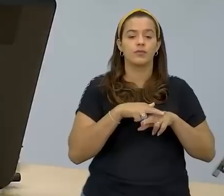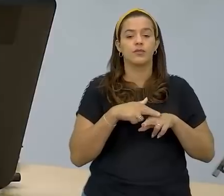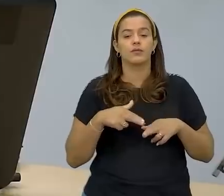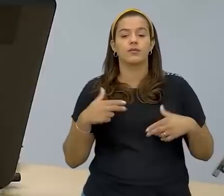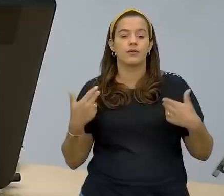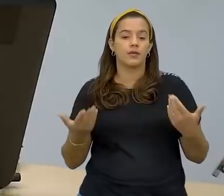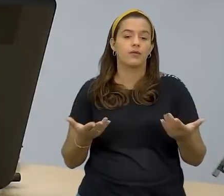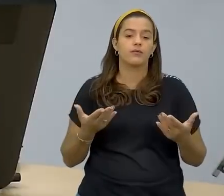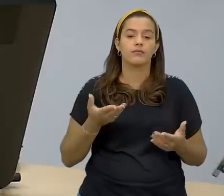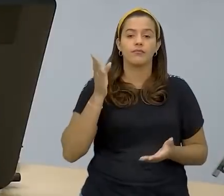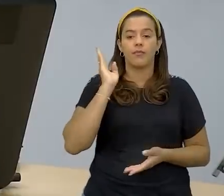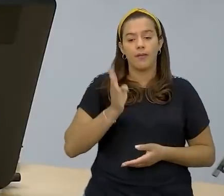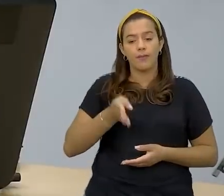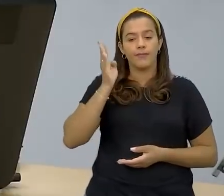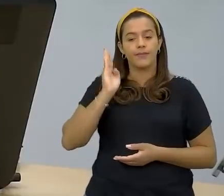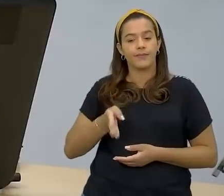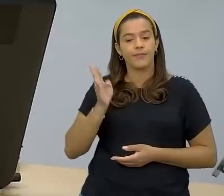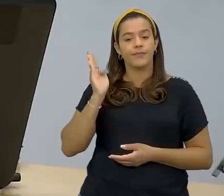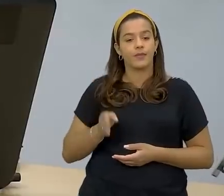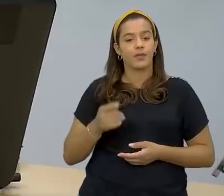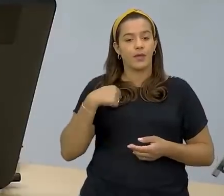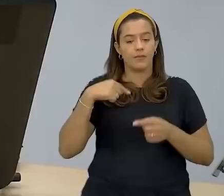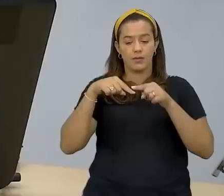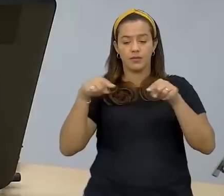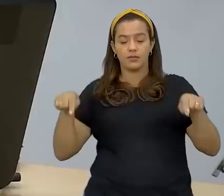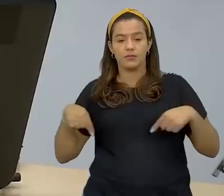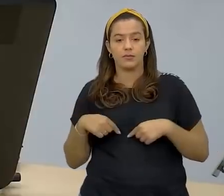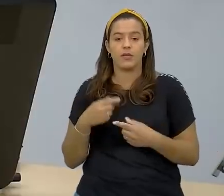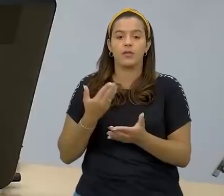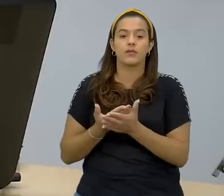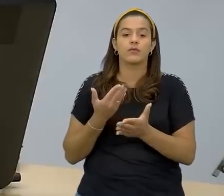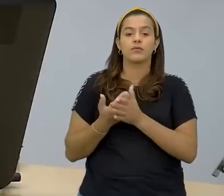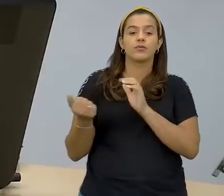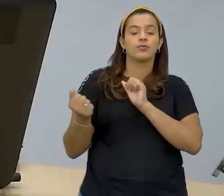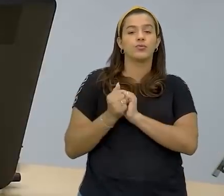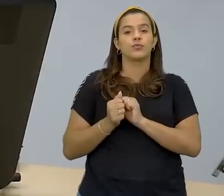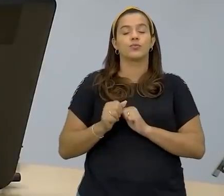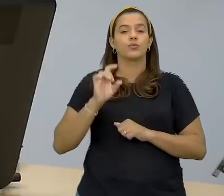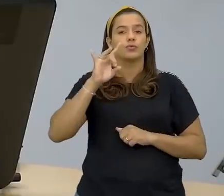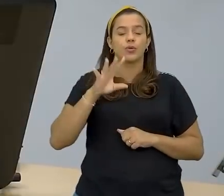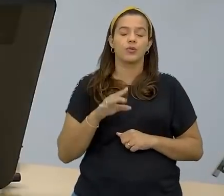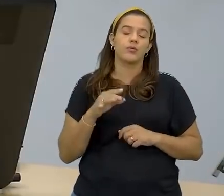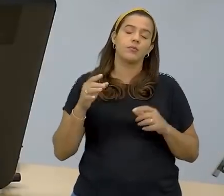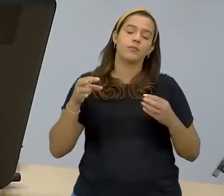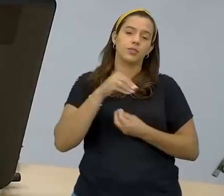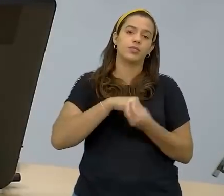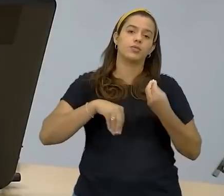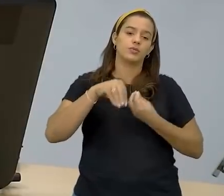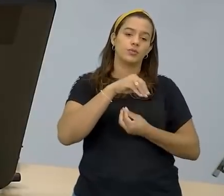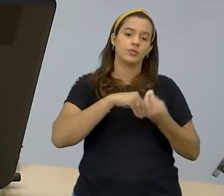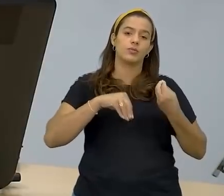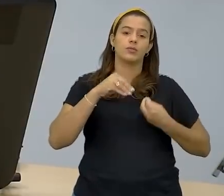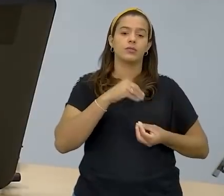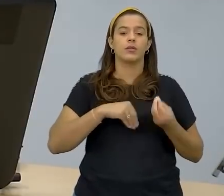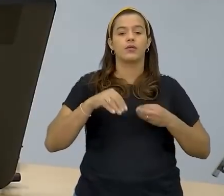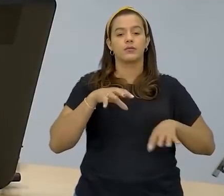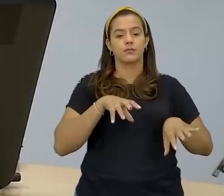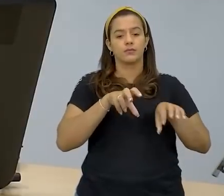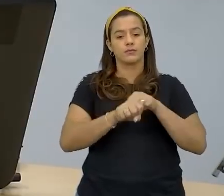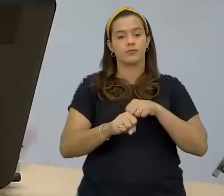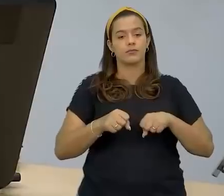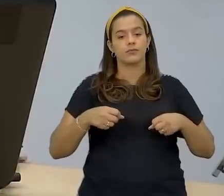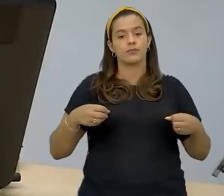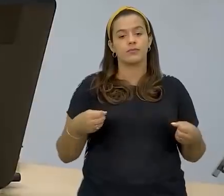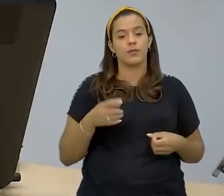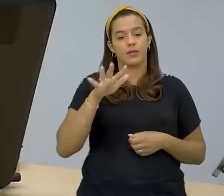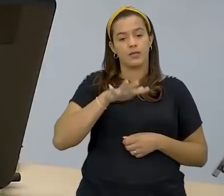por exemplo, só eu na minha sala recuperando os meus alunos no meu componente. Então, a gente aqui está tentando, como a formação ela é